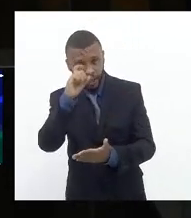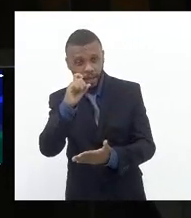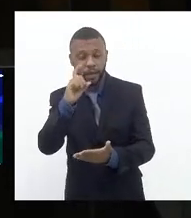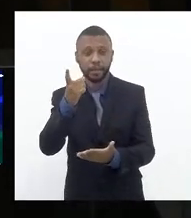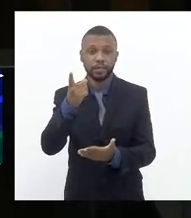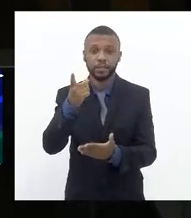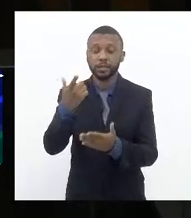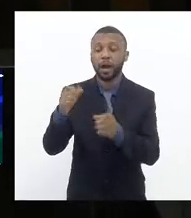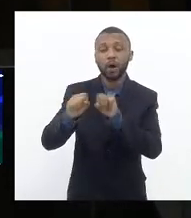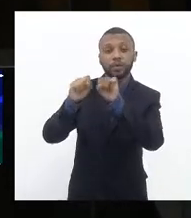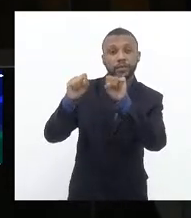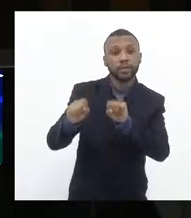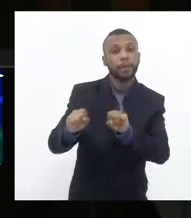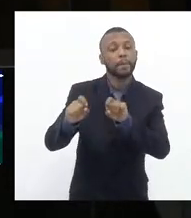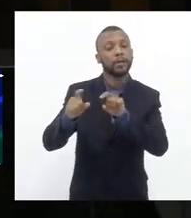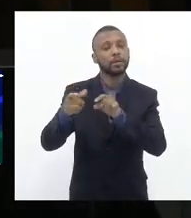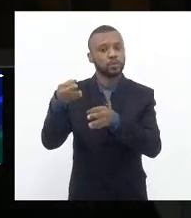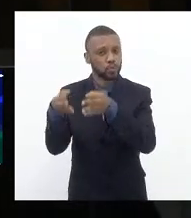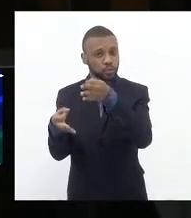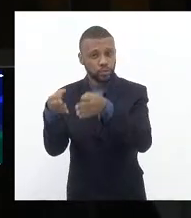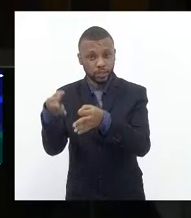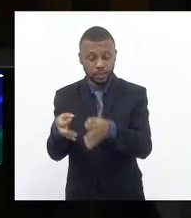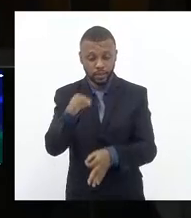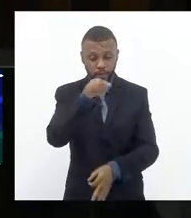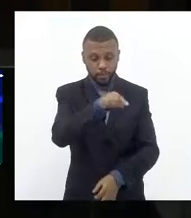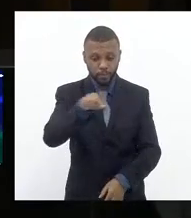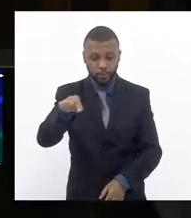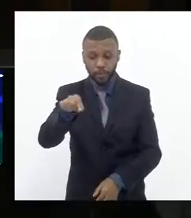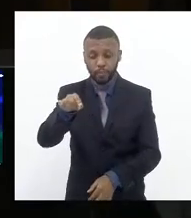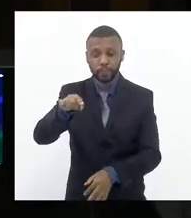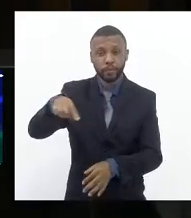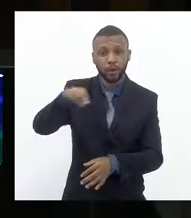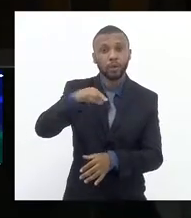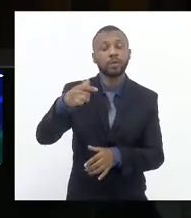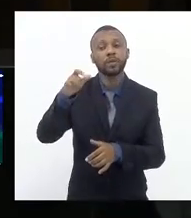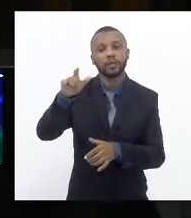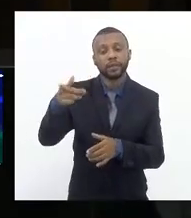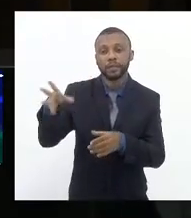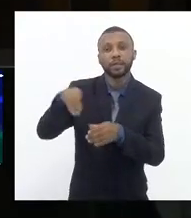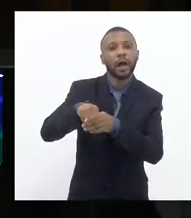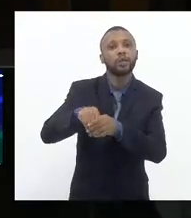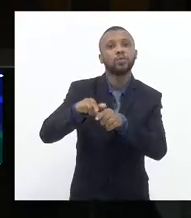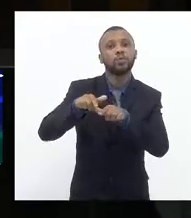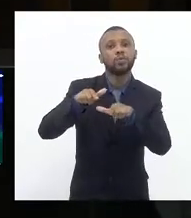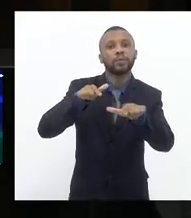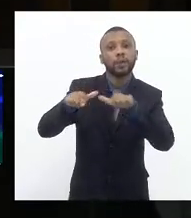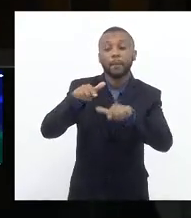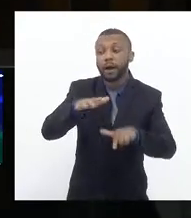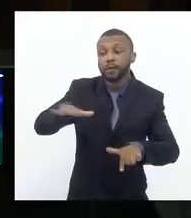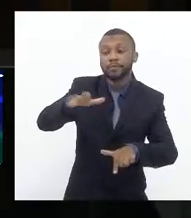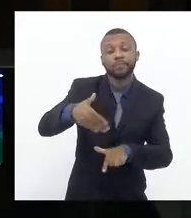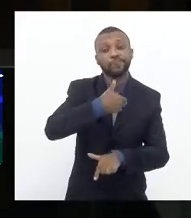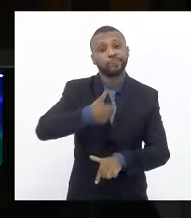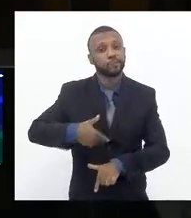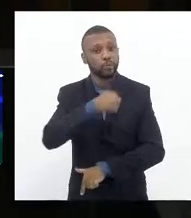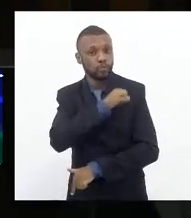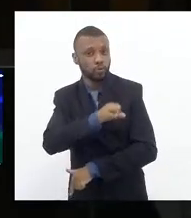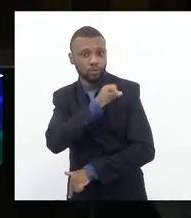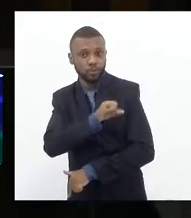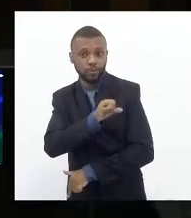justiça, sem o qual nenhum de nós consegue viver em sociedade. Então, esse debate que está sendo feito